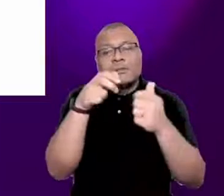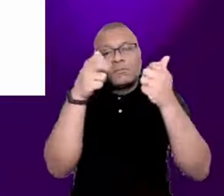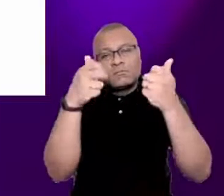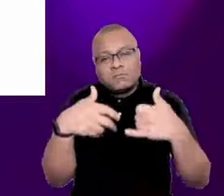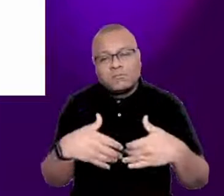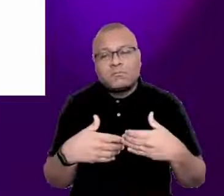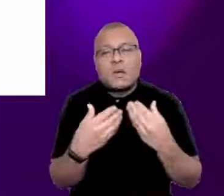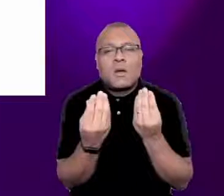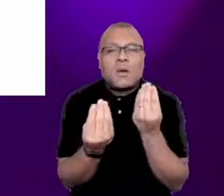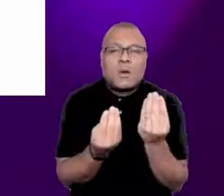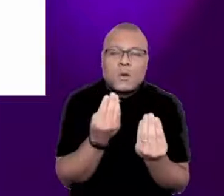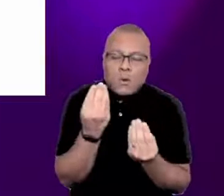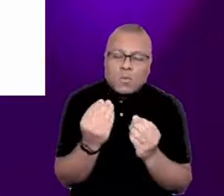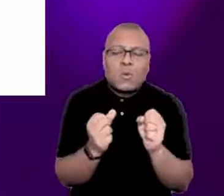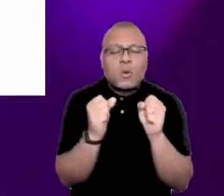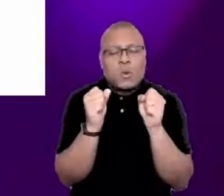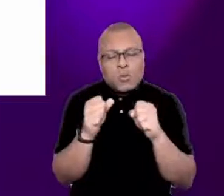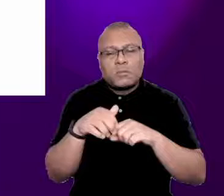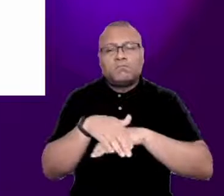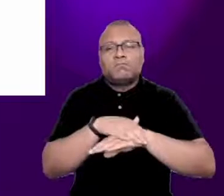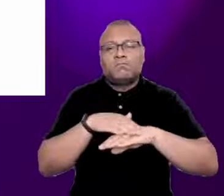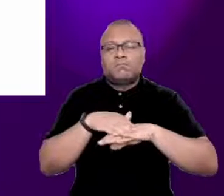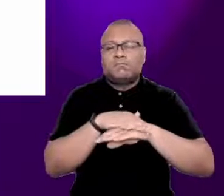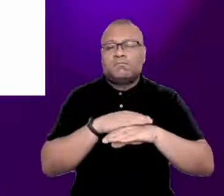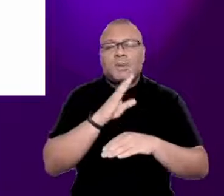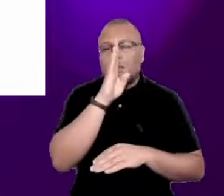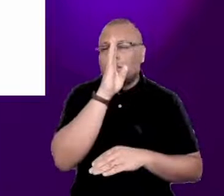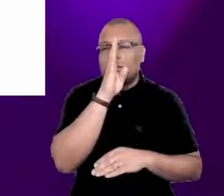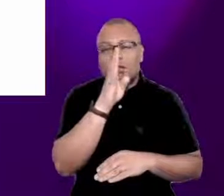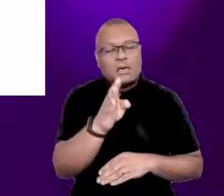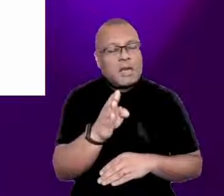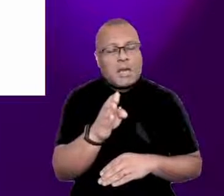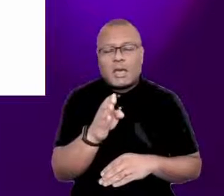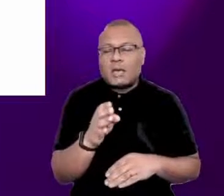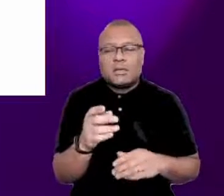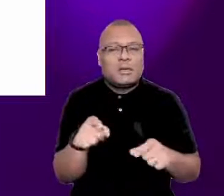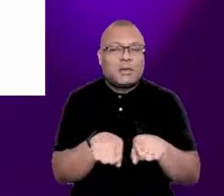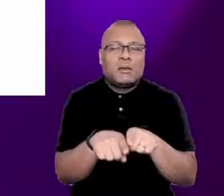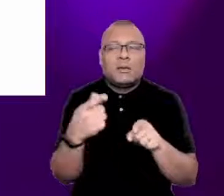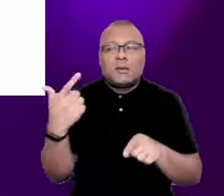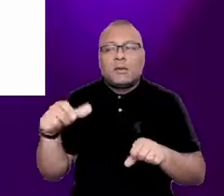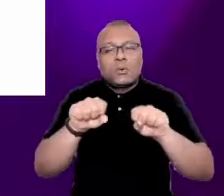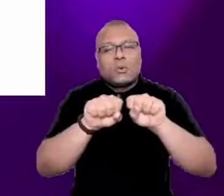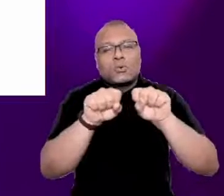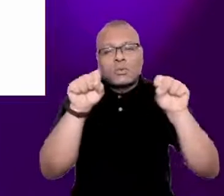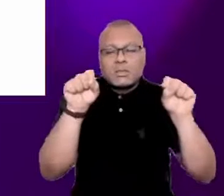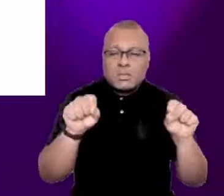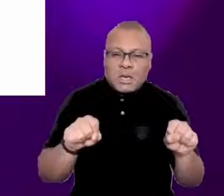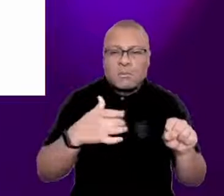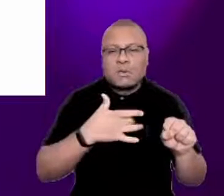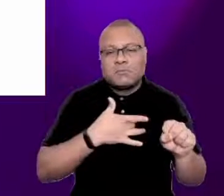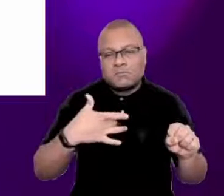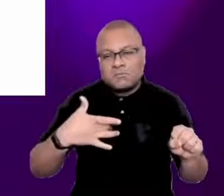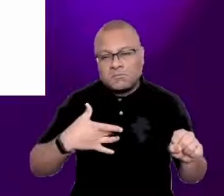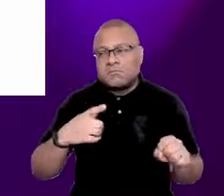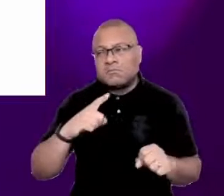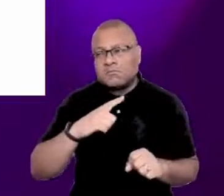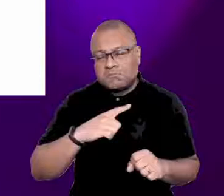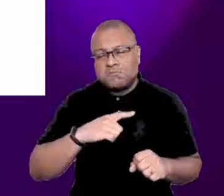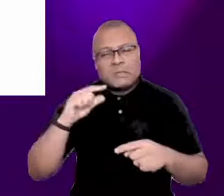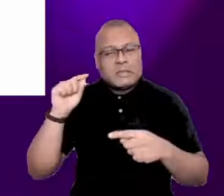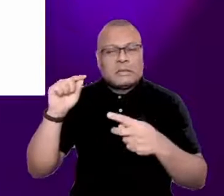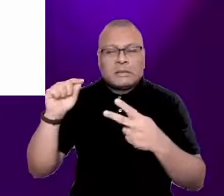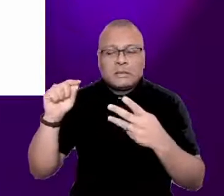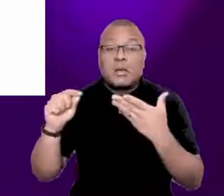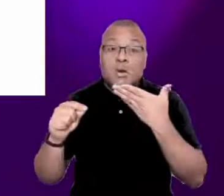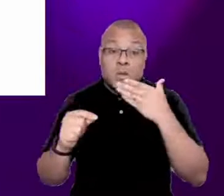e que pode conversar de forma mais direta, tanto com o prestador quanto com o sistema de saúde que ele está envolvido. Então, isso